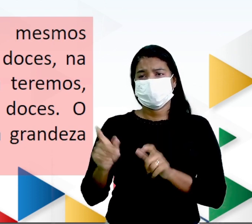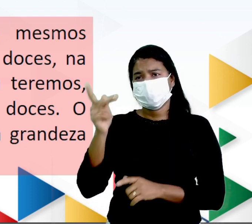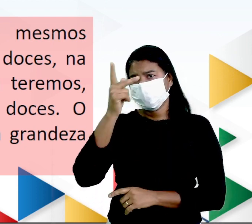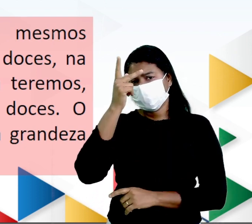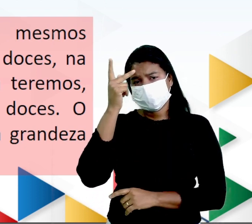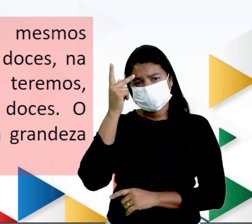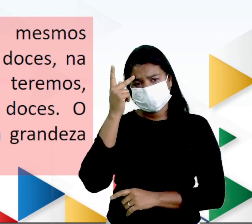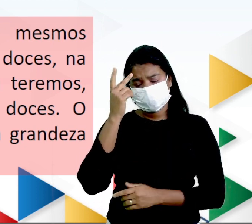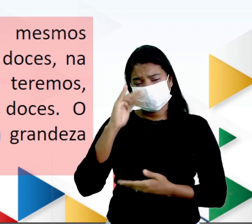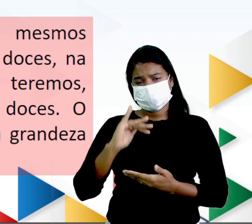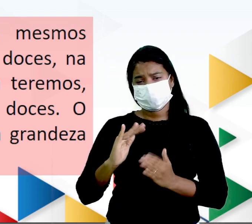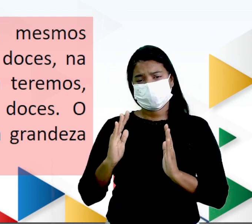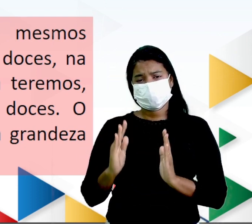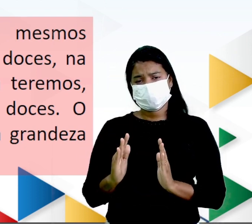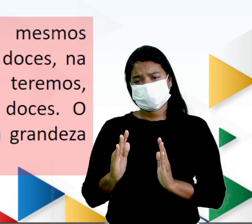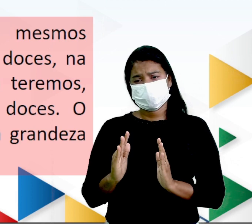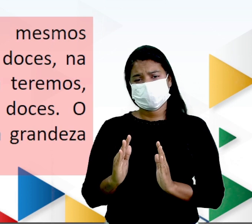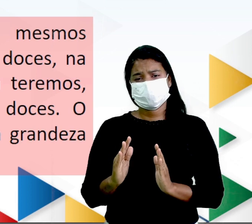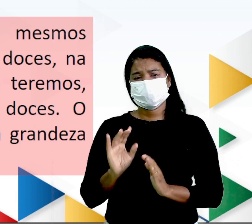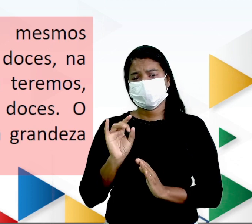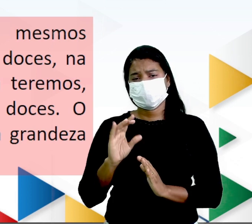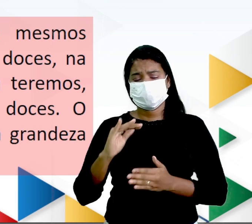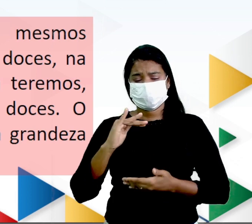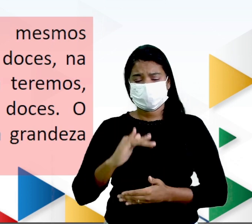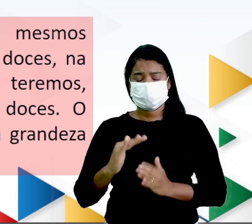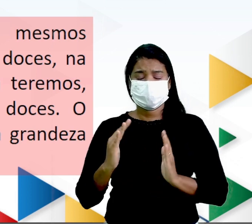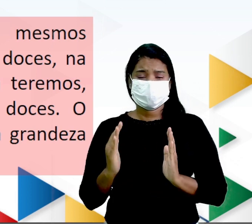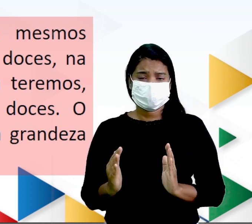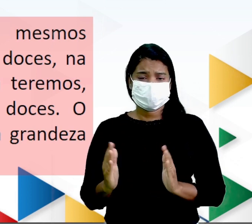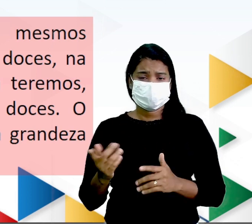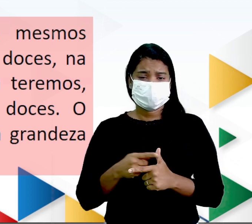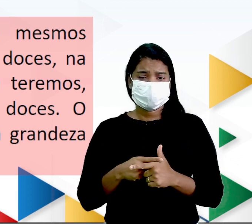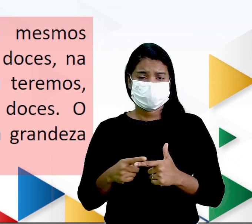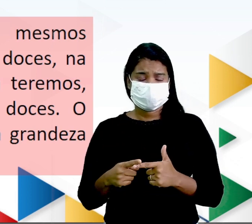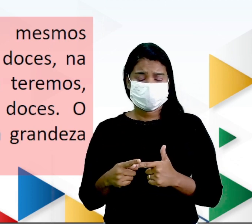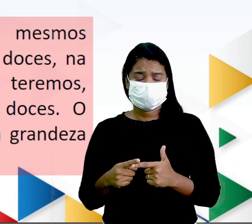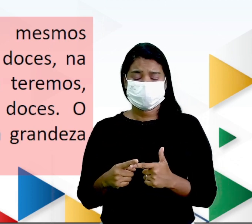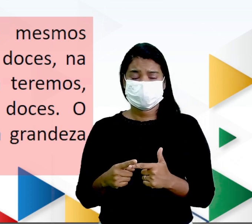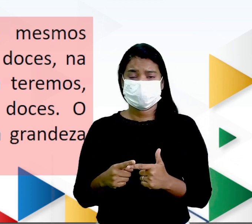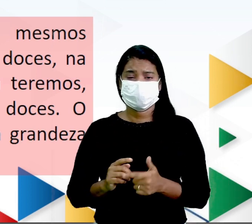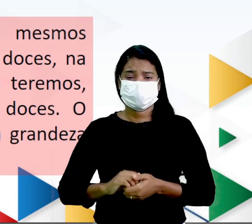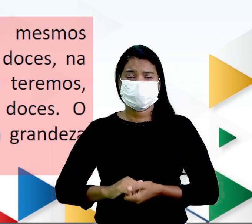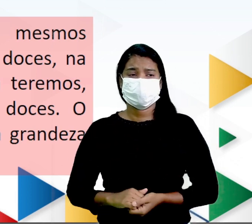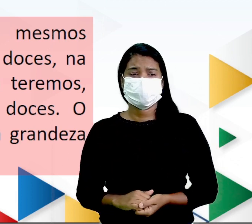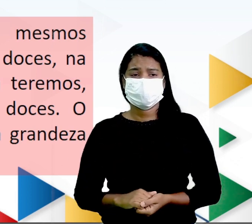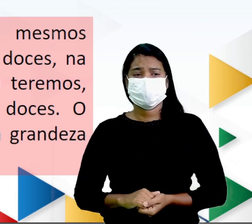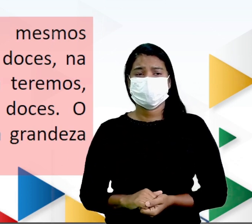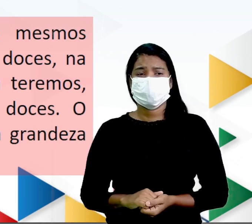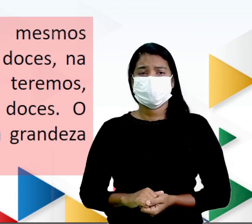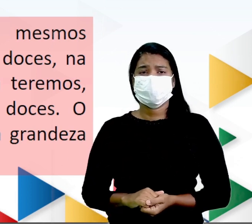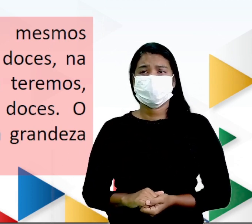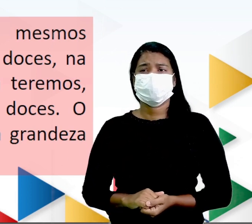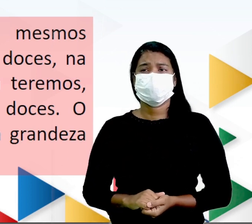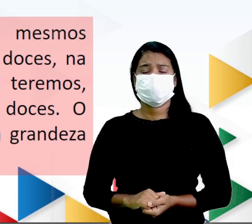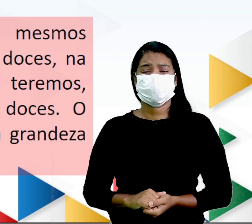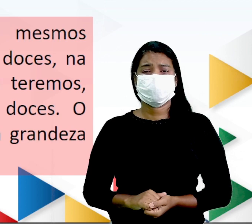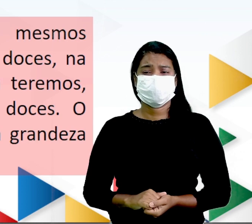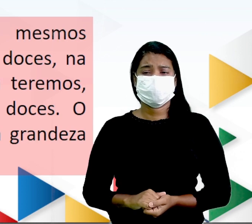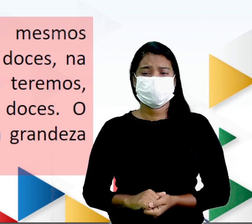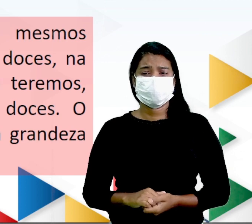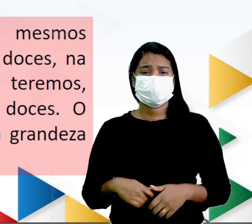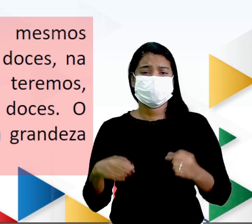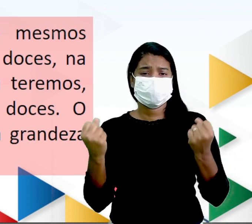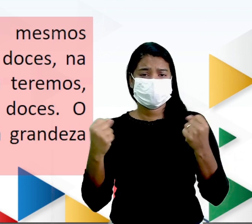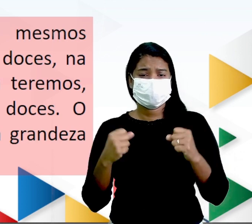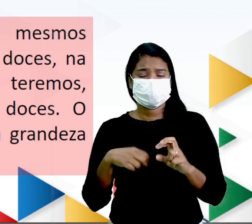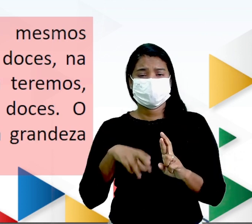doces por caixas apenas. Eu teria caixa, porque eu estou subdividindo. Estou fazendo uma medição. Como é medida, eu preciso ter